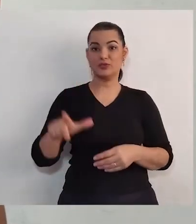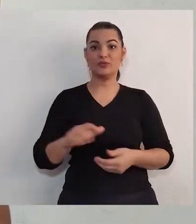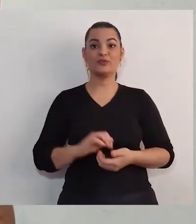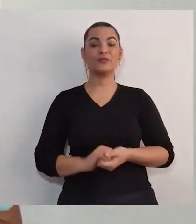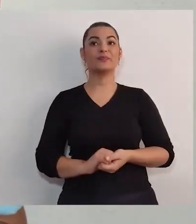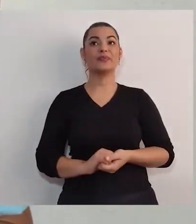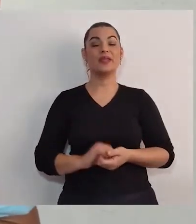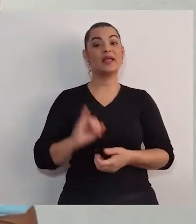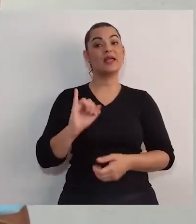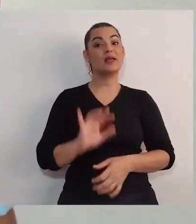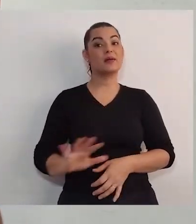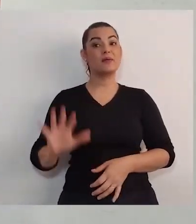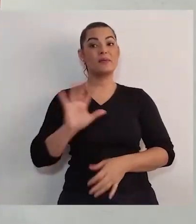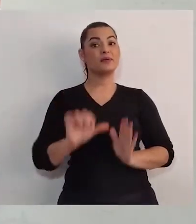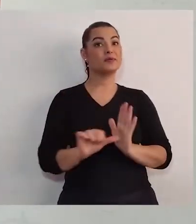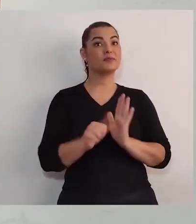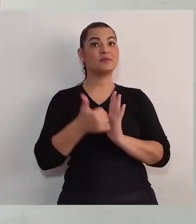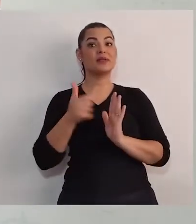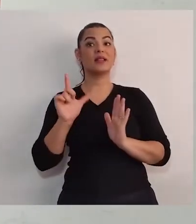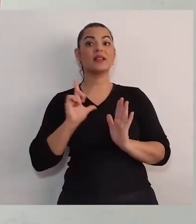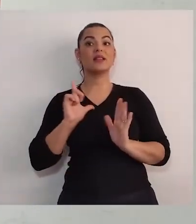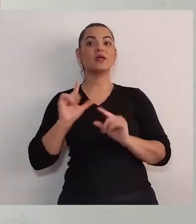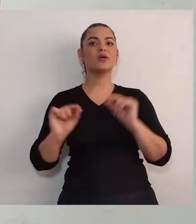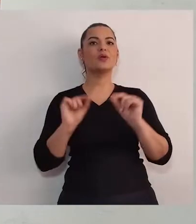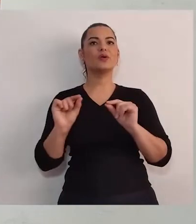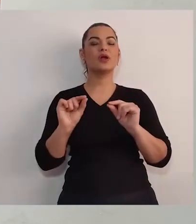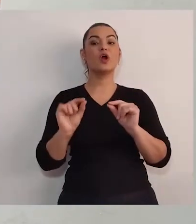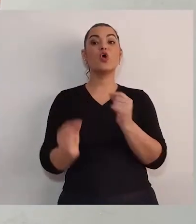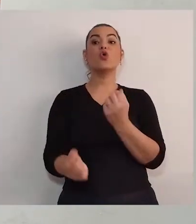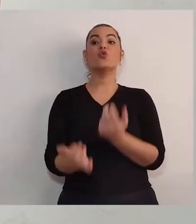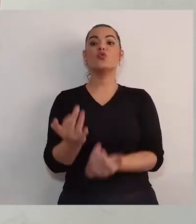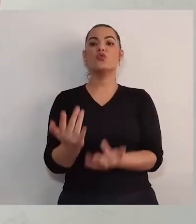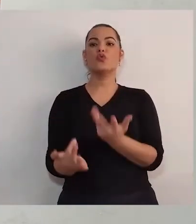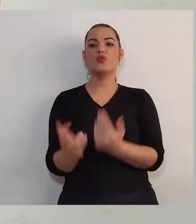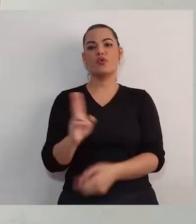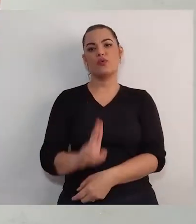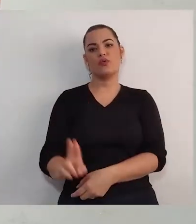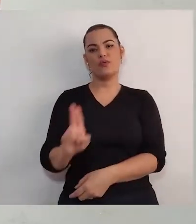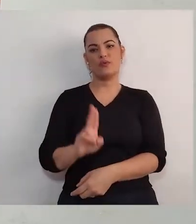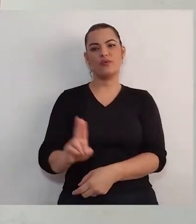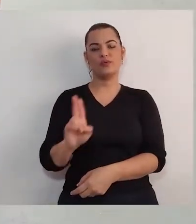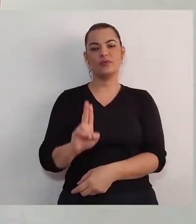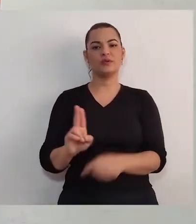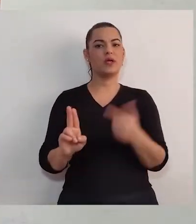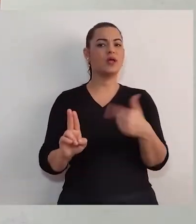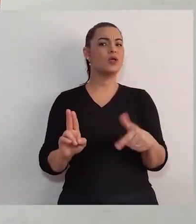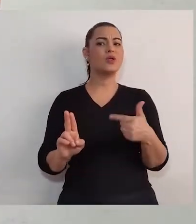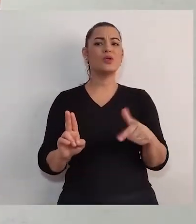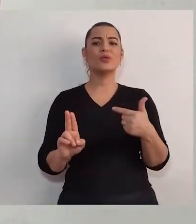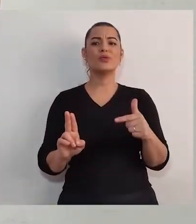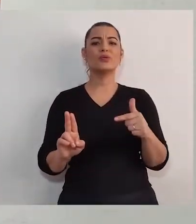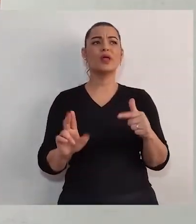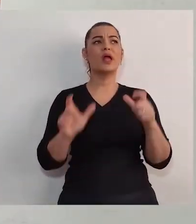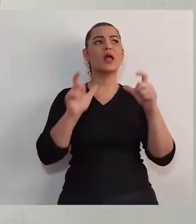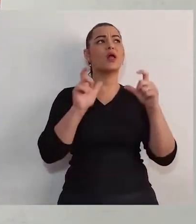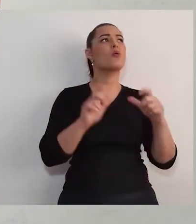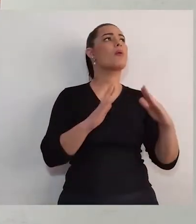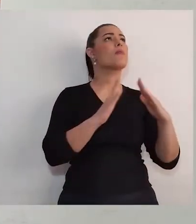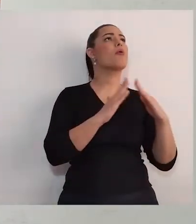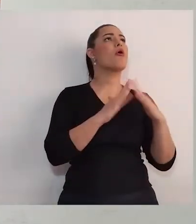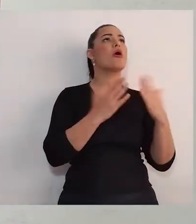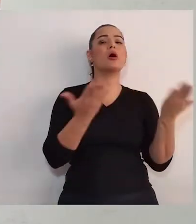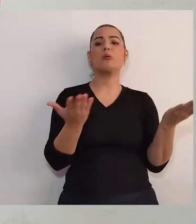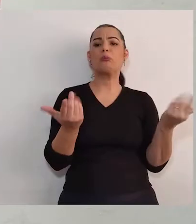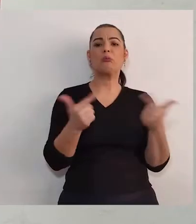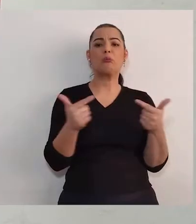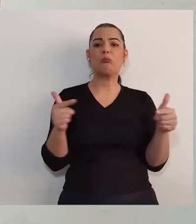Então, na primeira imagem, eu tenho só o uso do fogo, eu não tenho nem a indicação de uma moradia. Olha como nós tivemos a